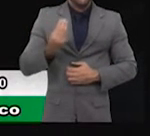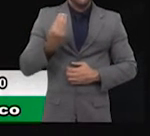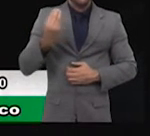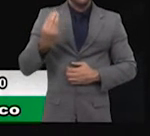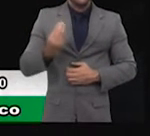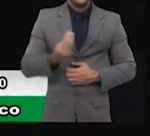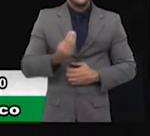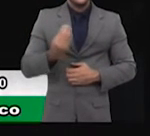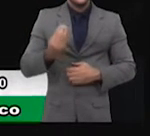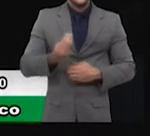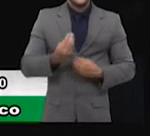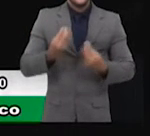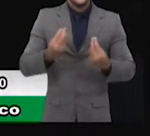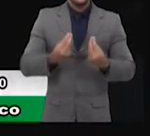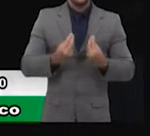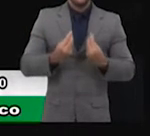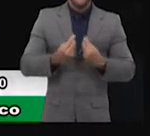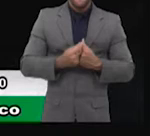trouxe